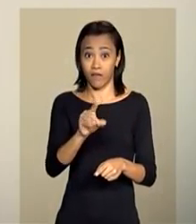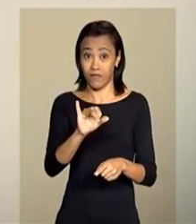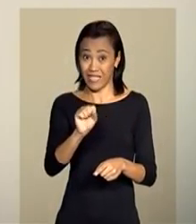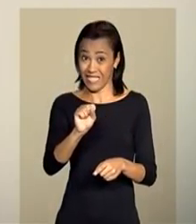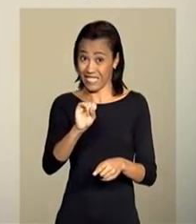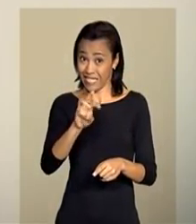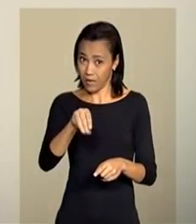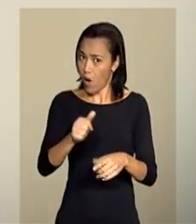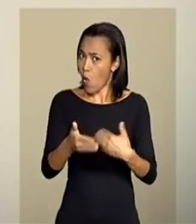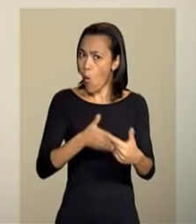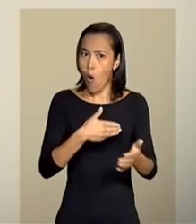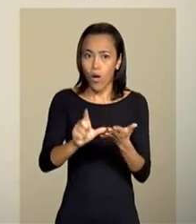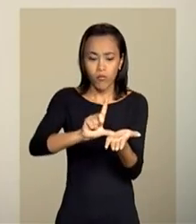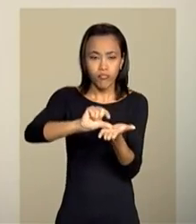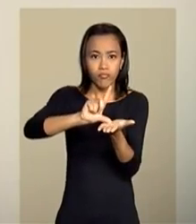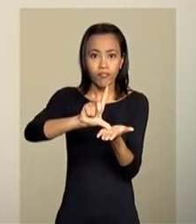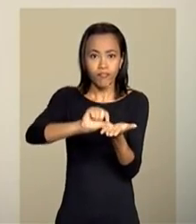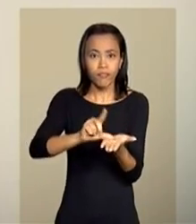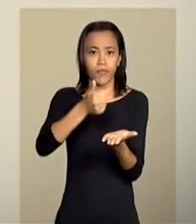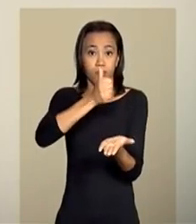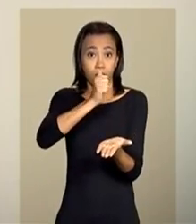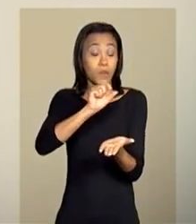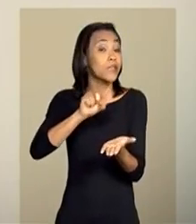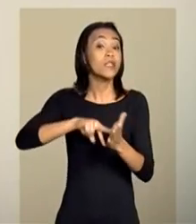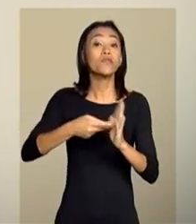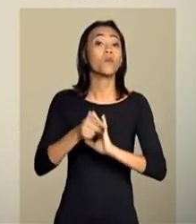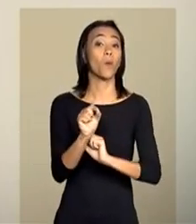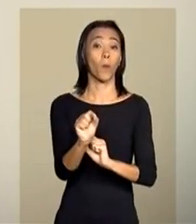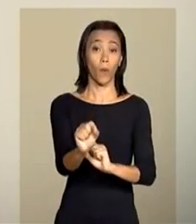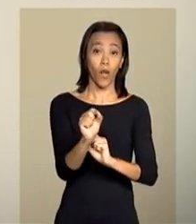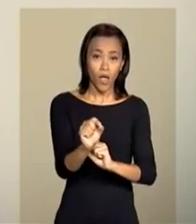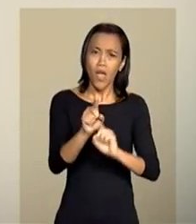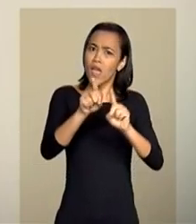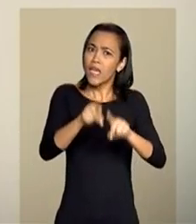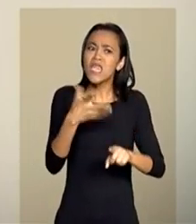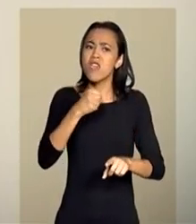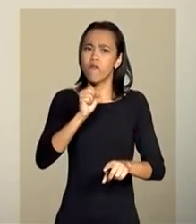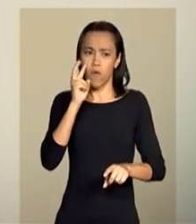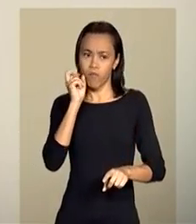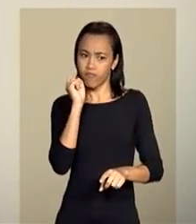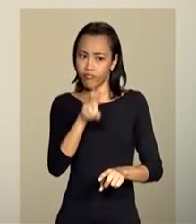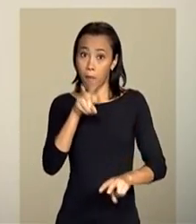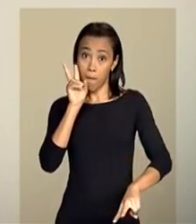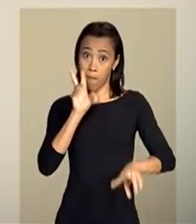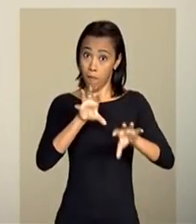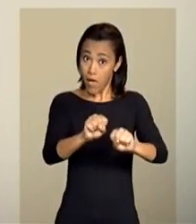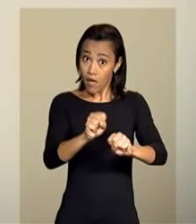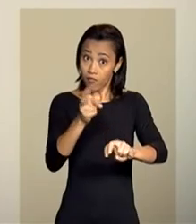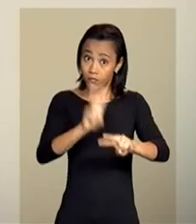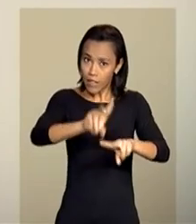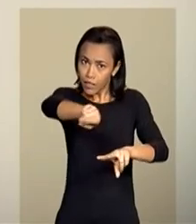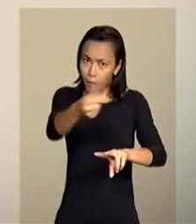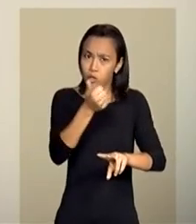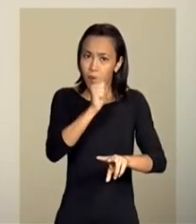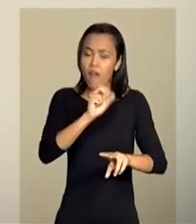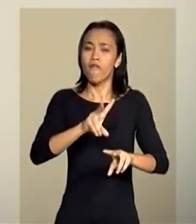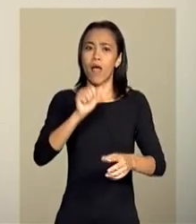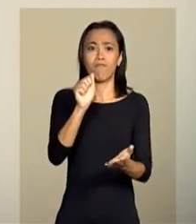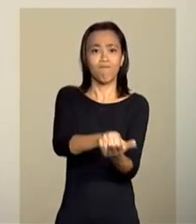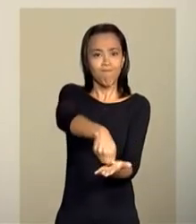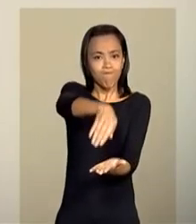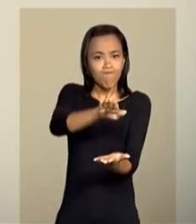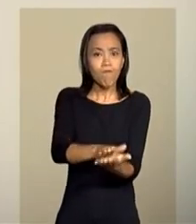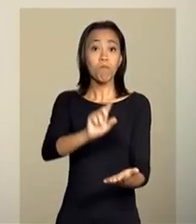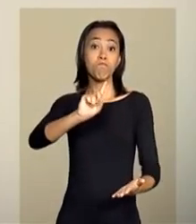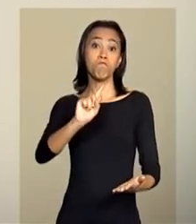Qualquer quantidade de álcool Isso significa que quem for pego dirigindo Depois de beber vai pagar uma multa